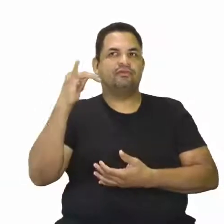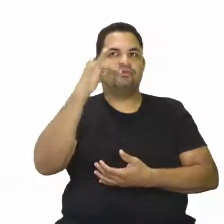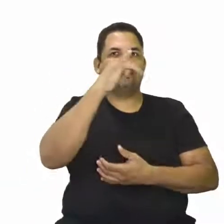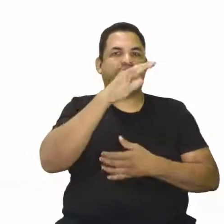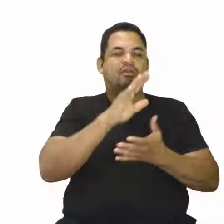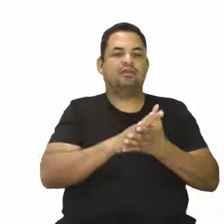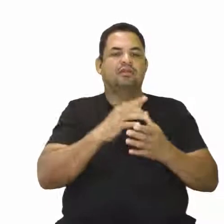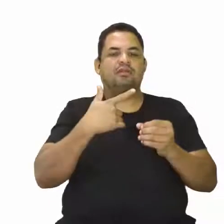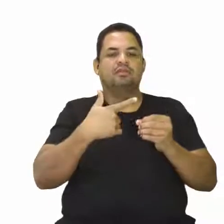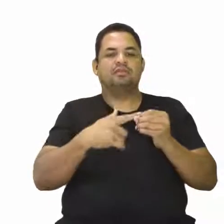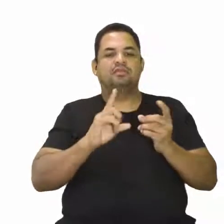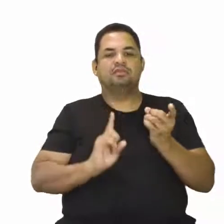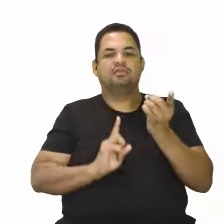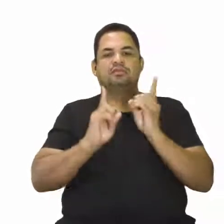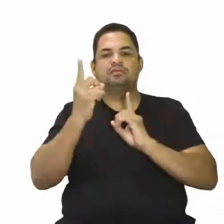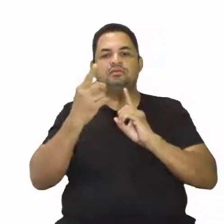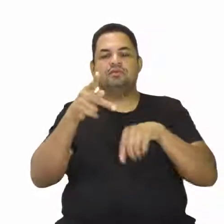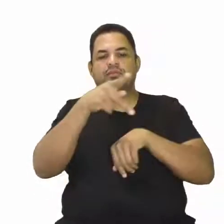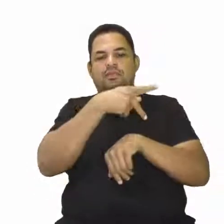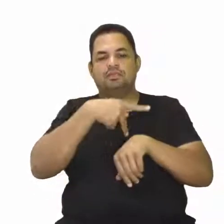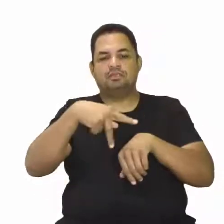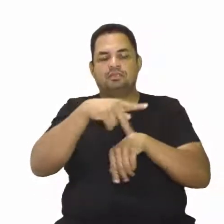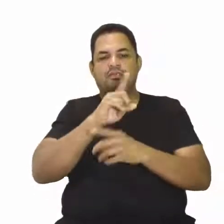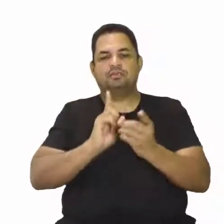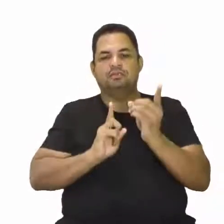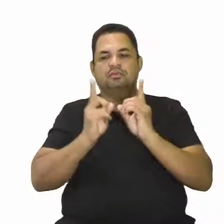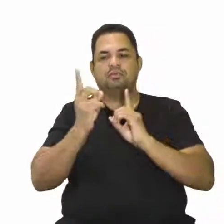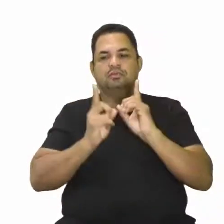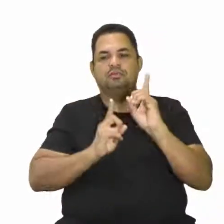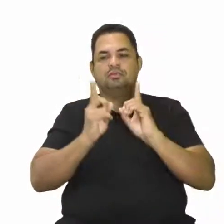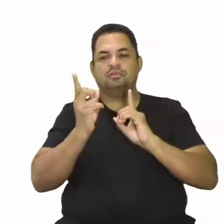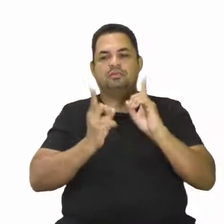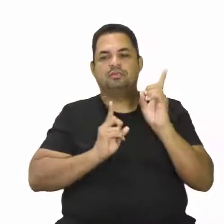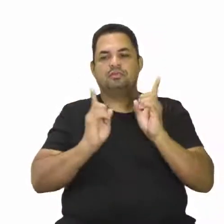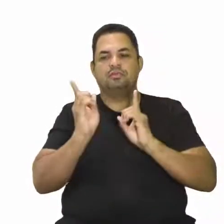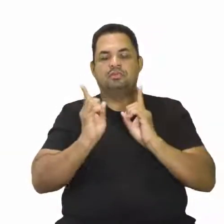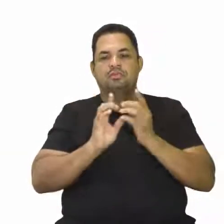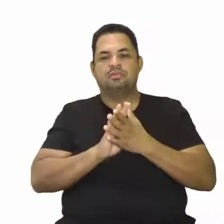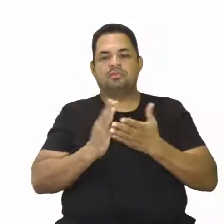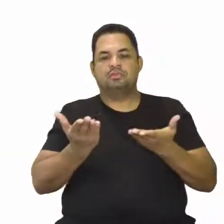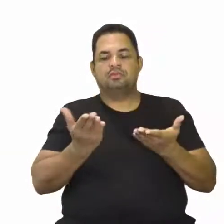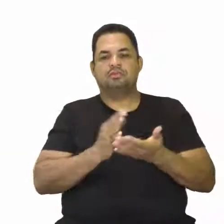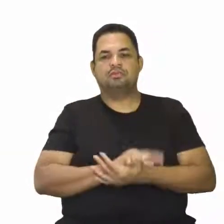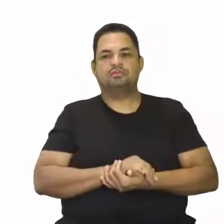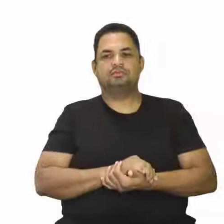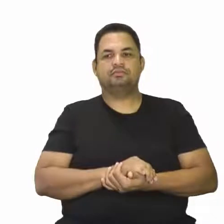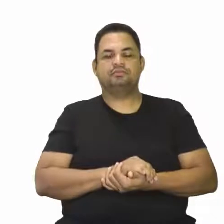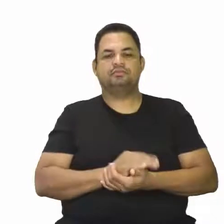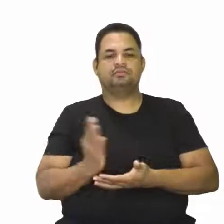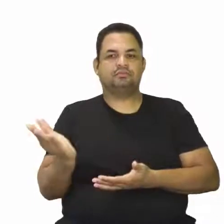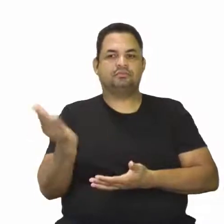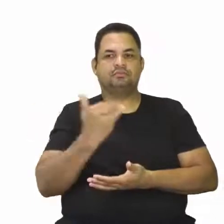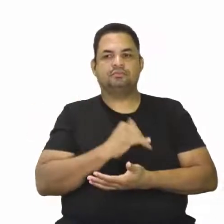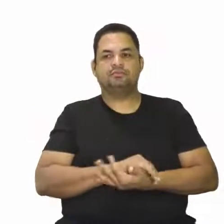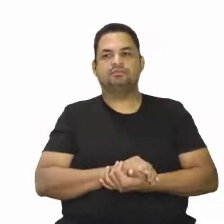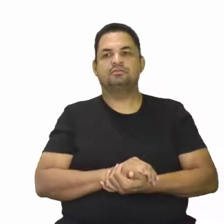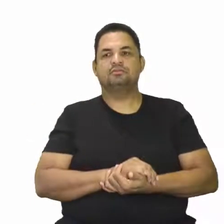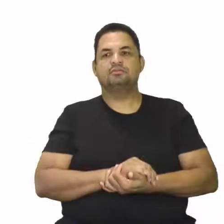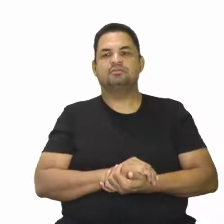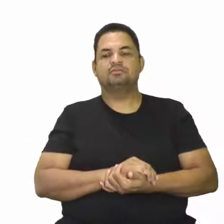do Chile, ao país Chile. Então, sem delongas, vamos que